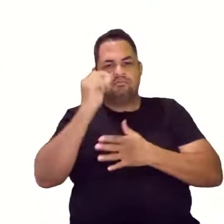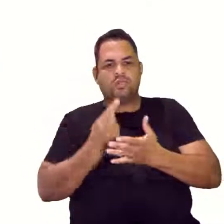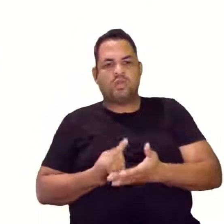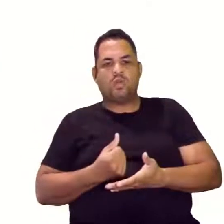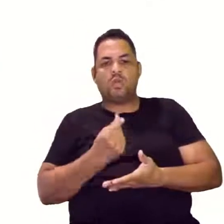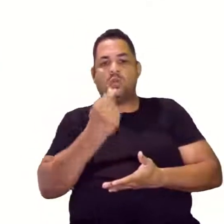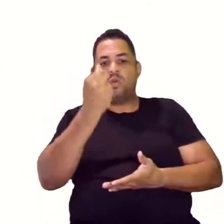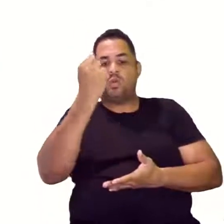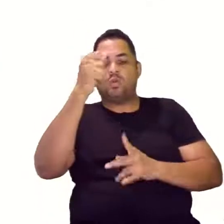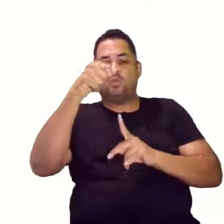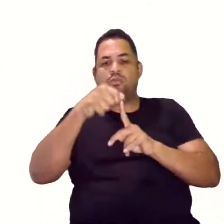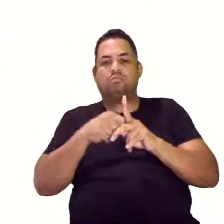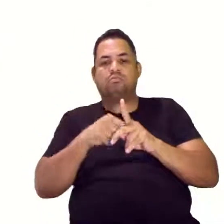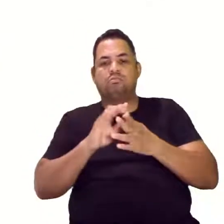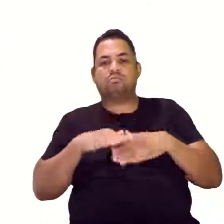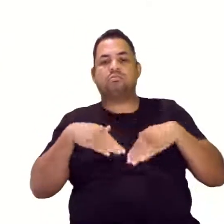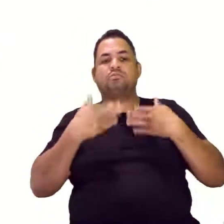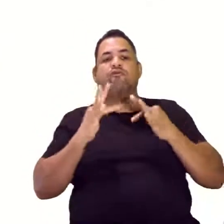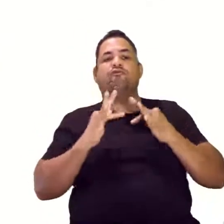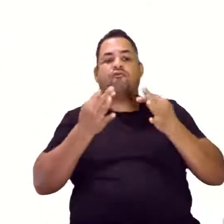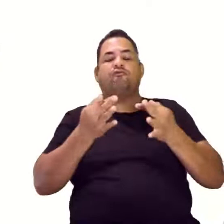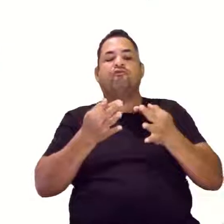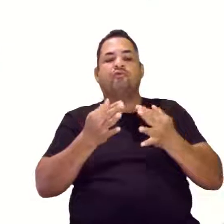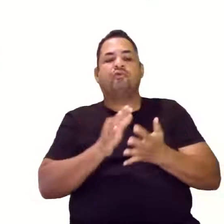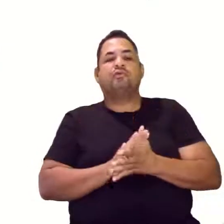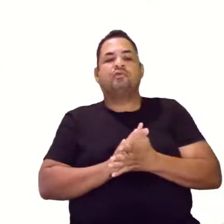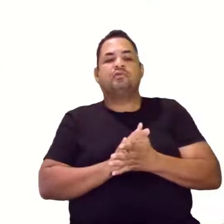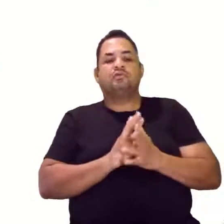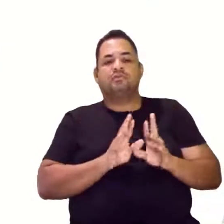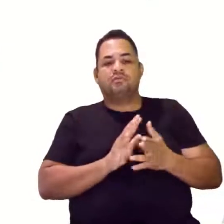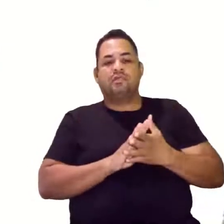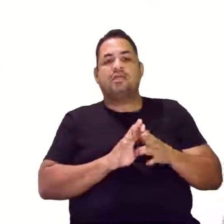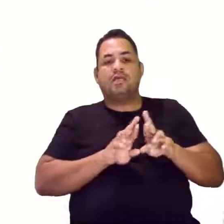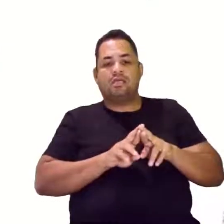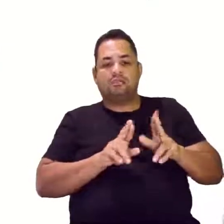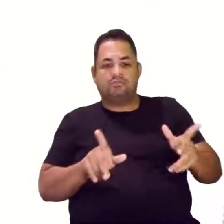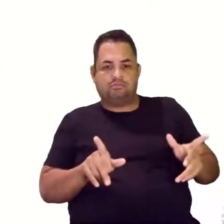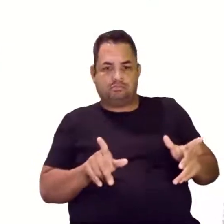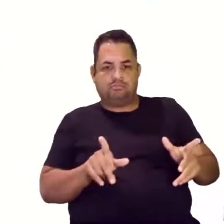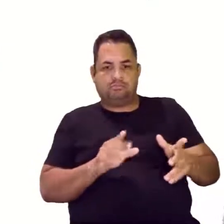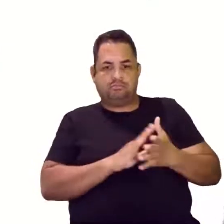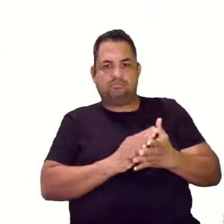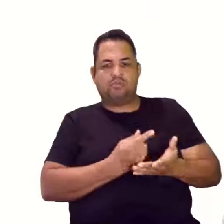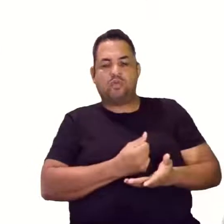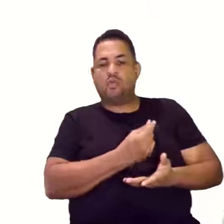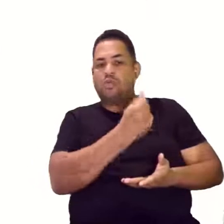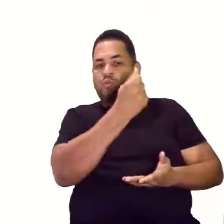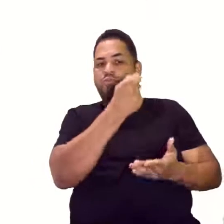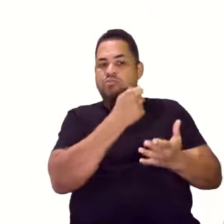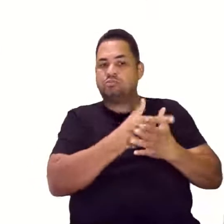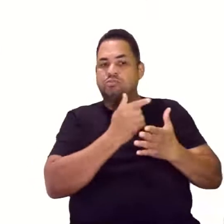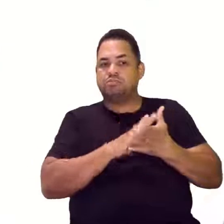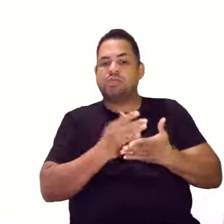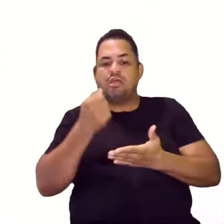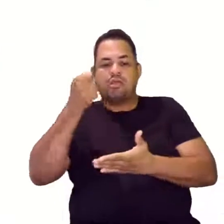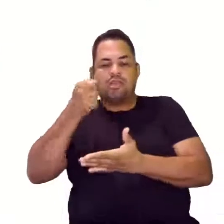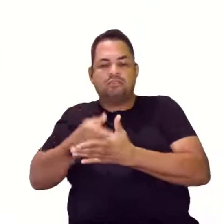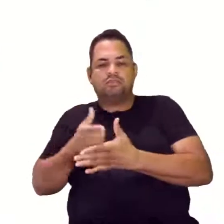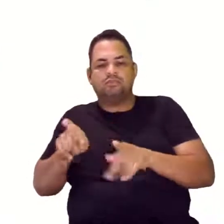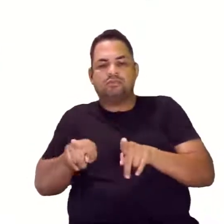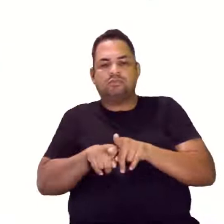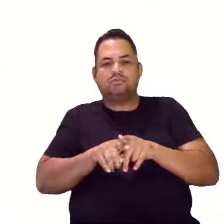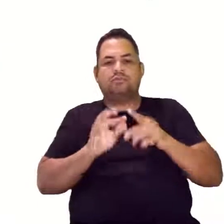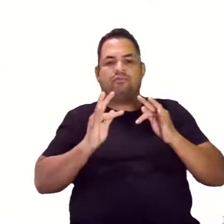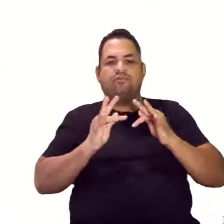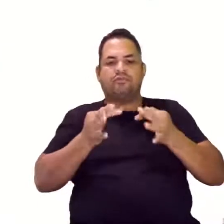lucro mensal obtido ao final do mês é a diferença entre a receita e a despesa